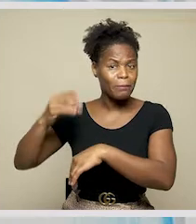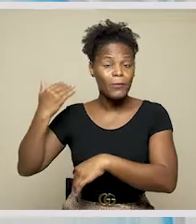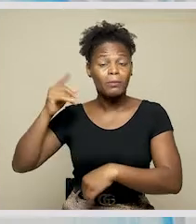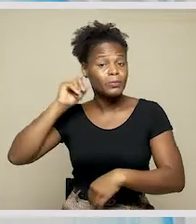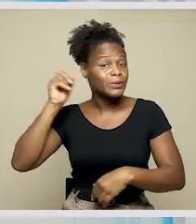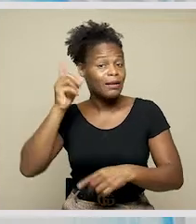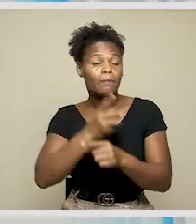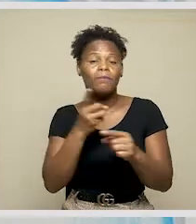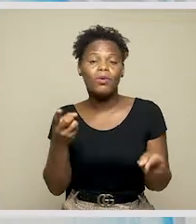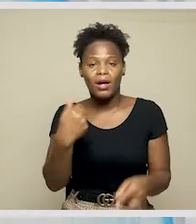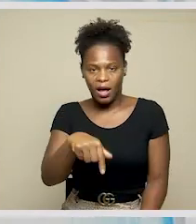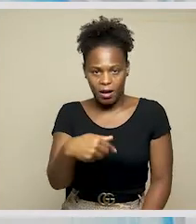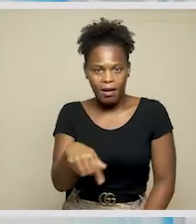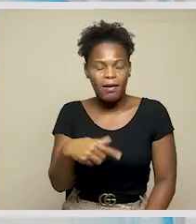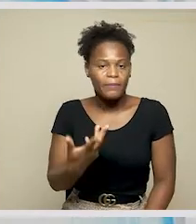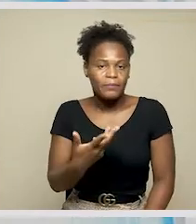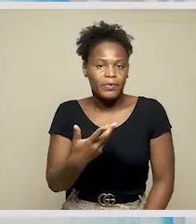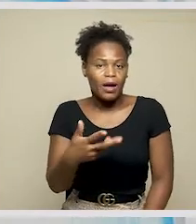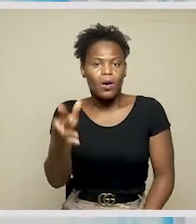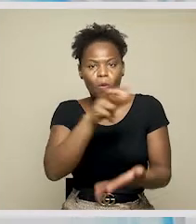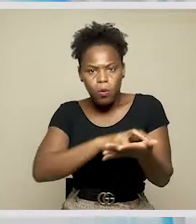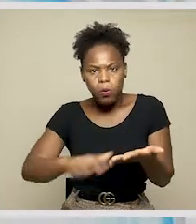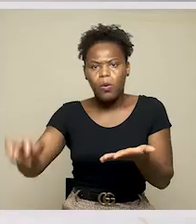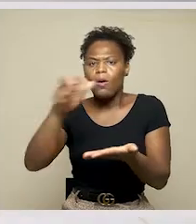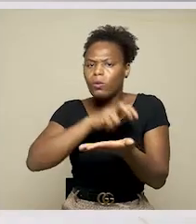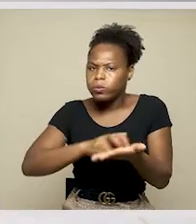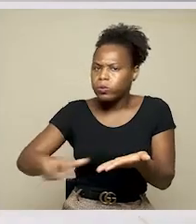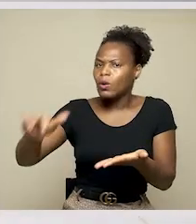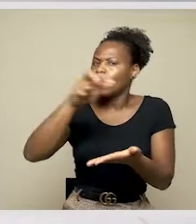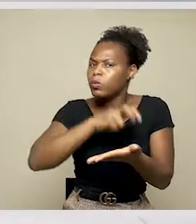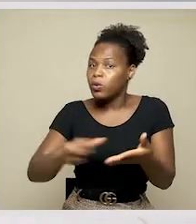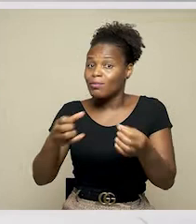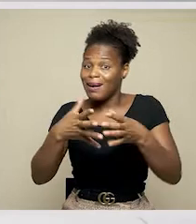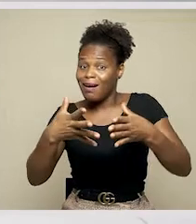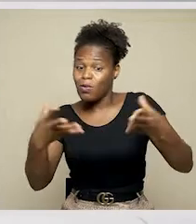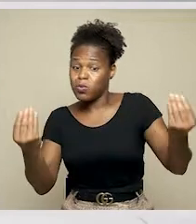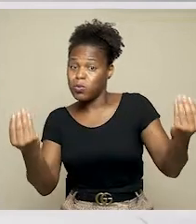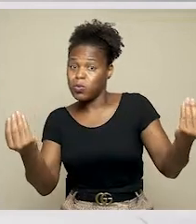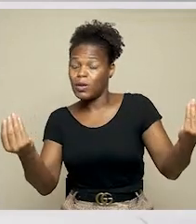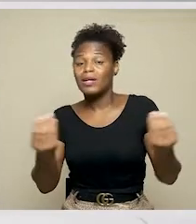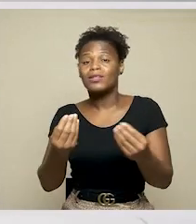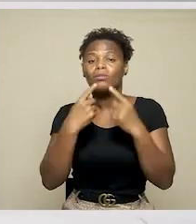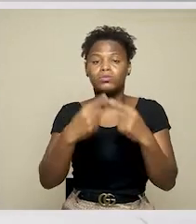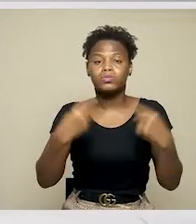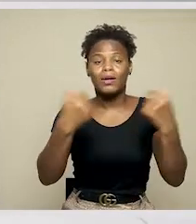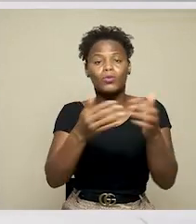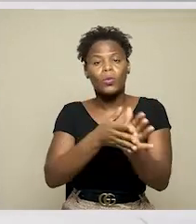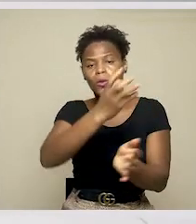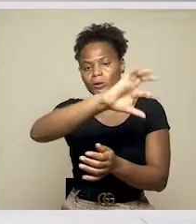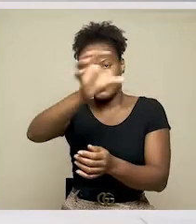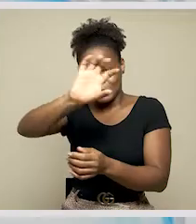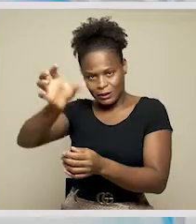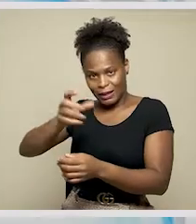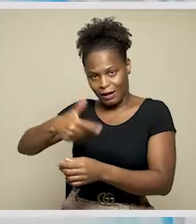porque tinha uma tiragem muito grande e era divulgar em todos os países